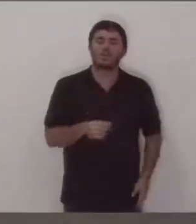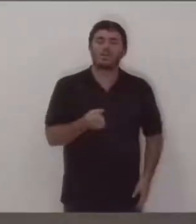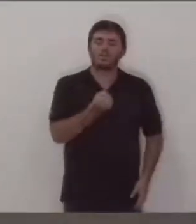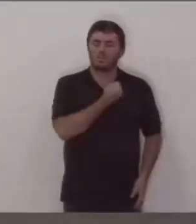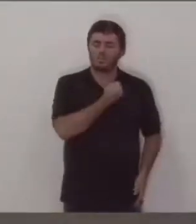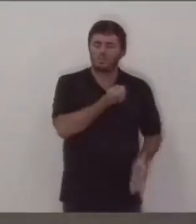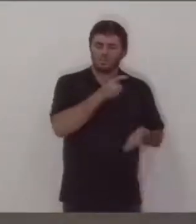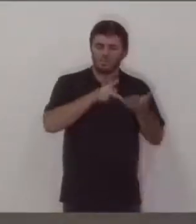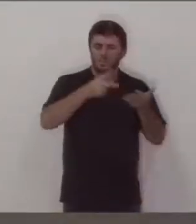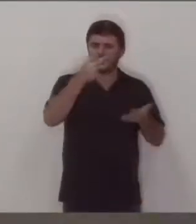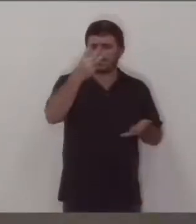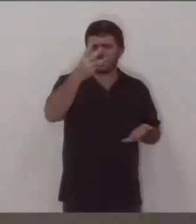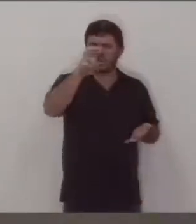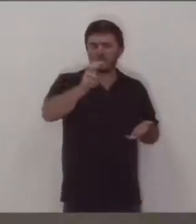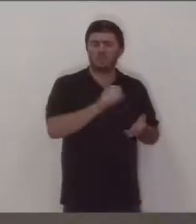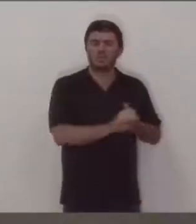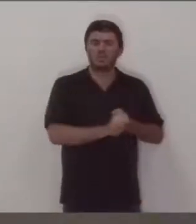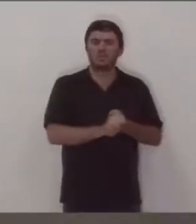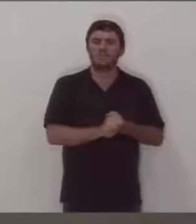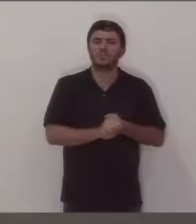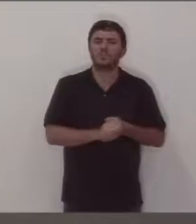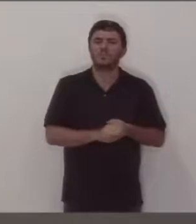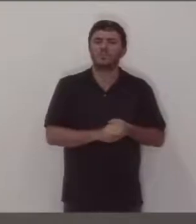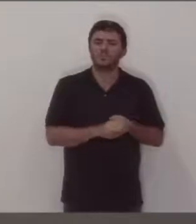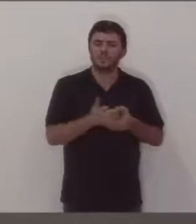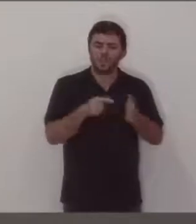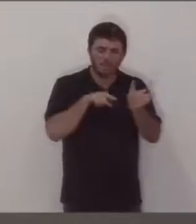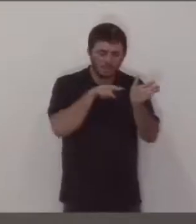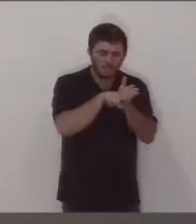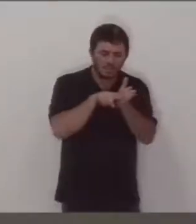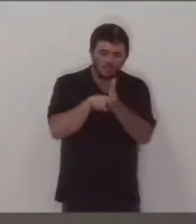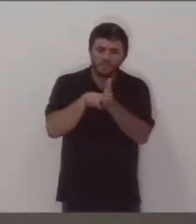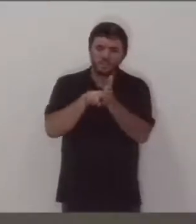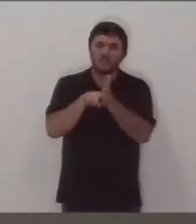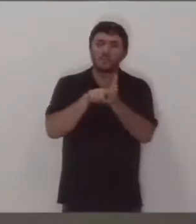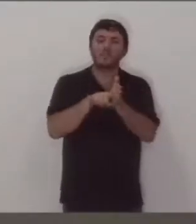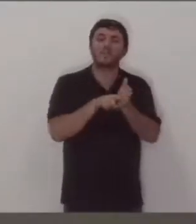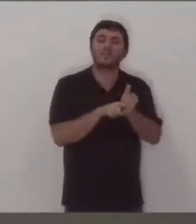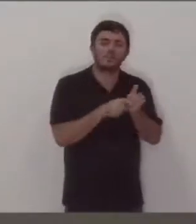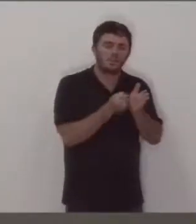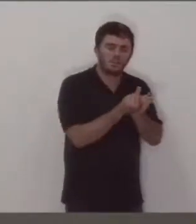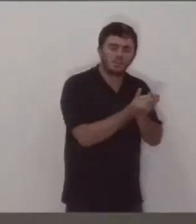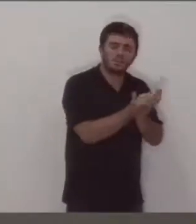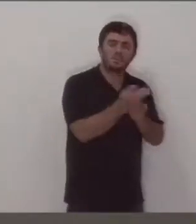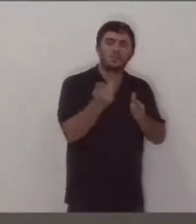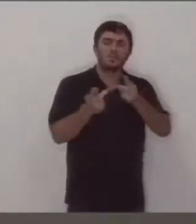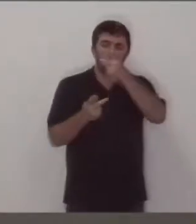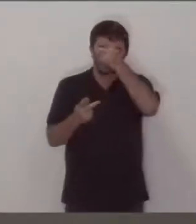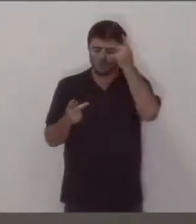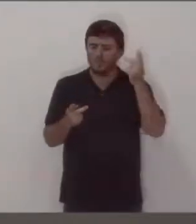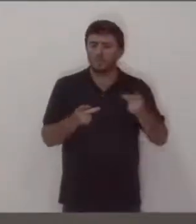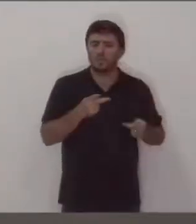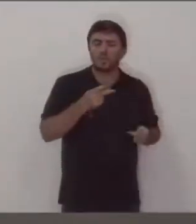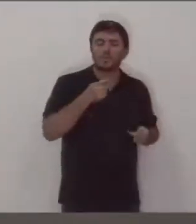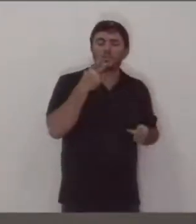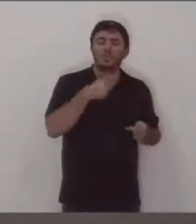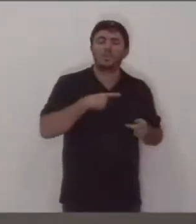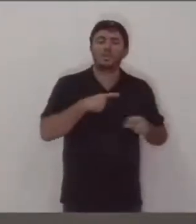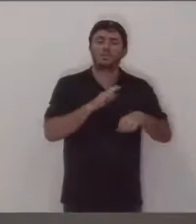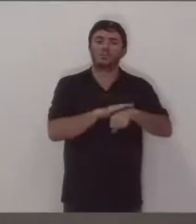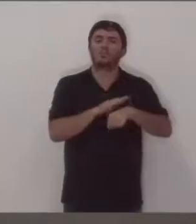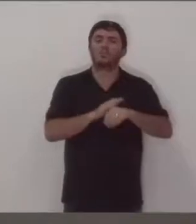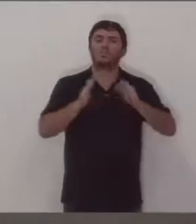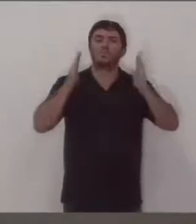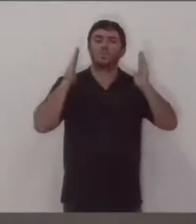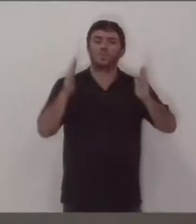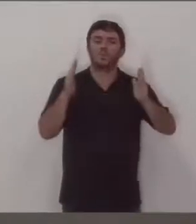foi feita, avaliação do número de pessoas que relataram períodos de interferência no abastecimento de água. Então, aqui,